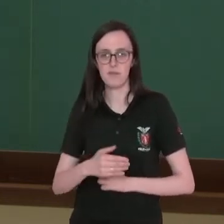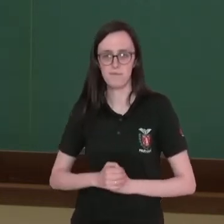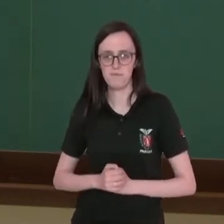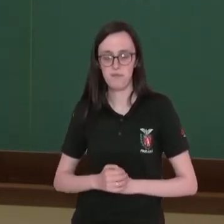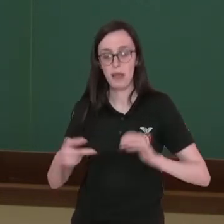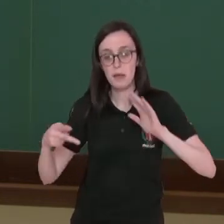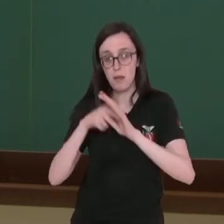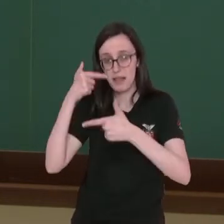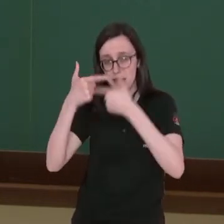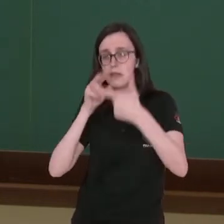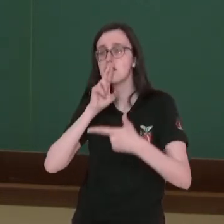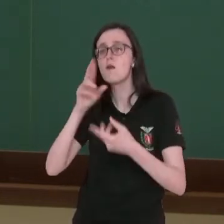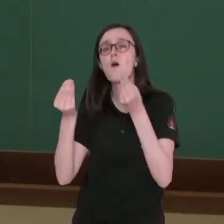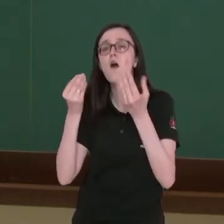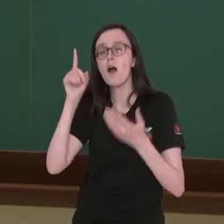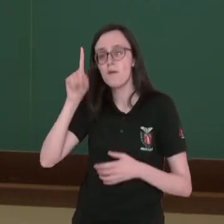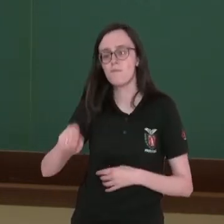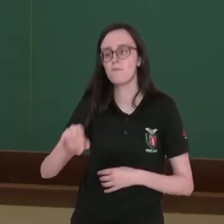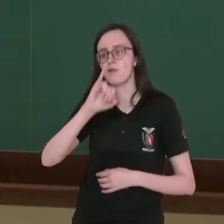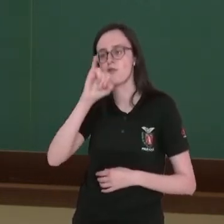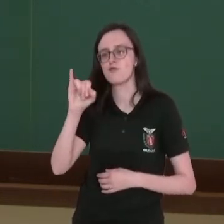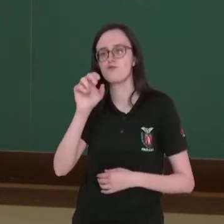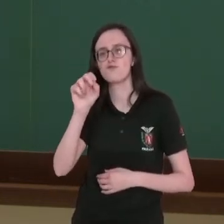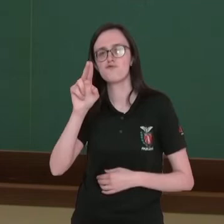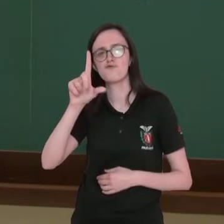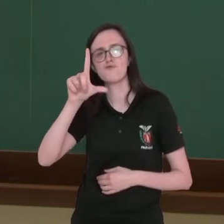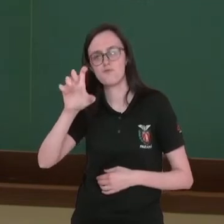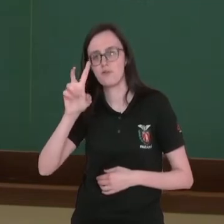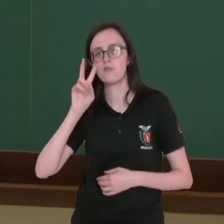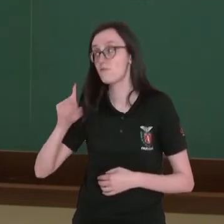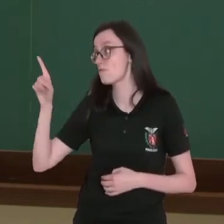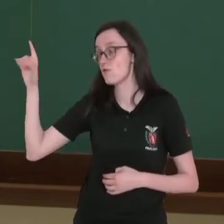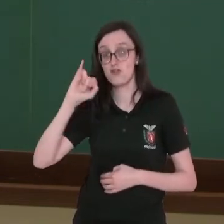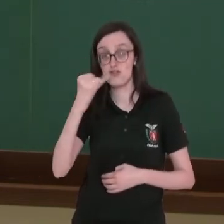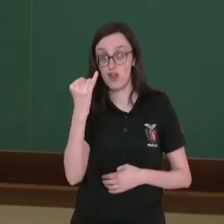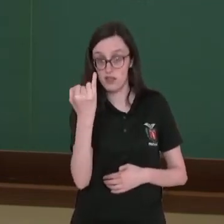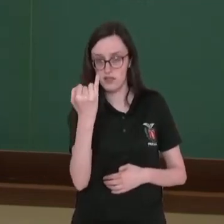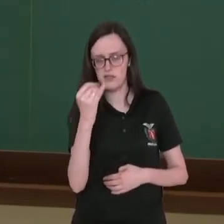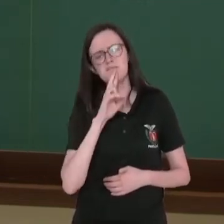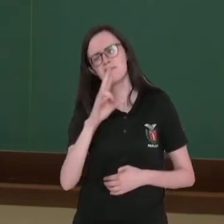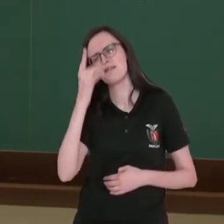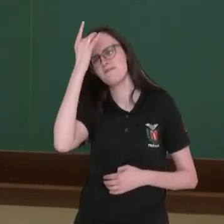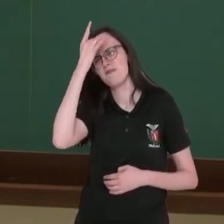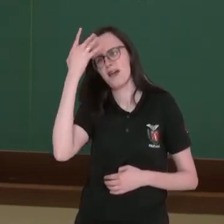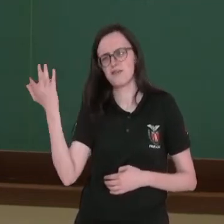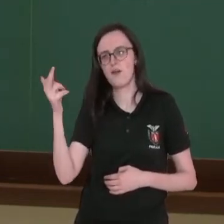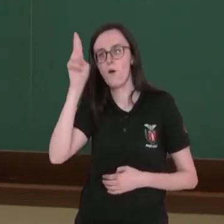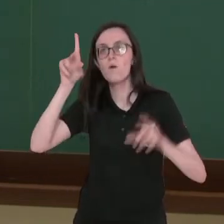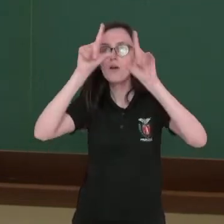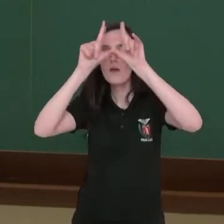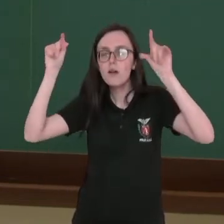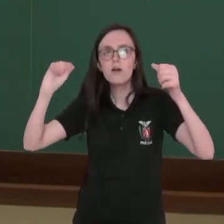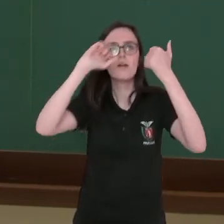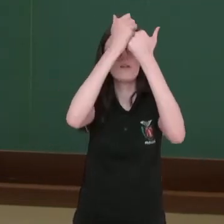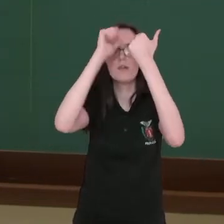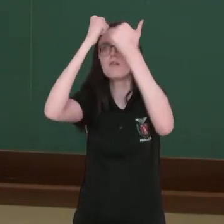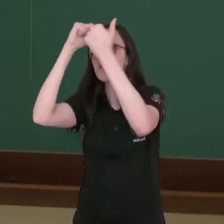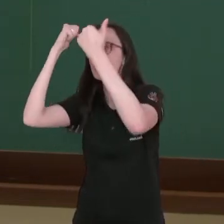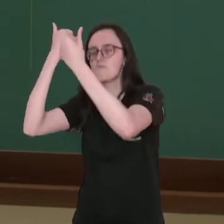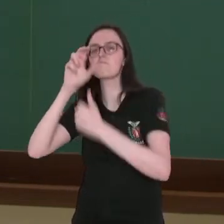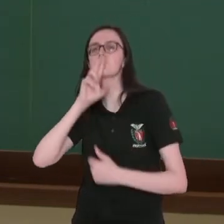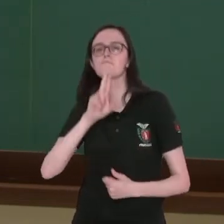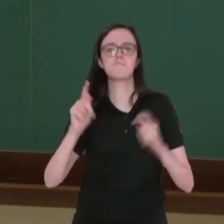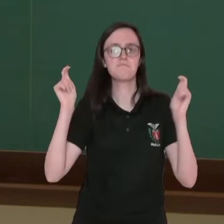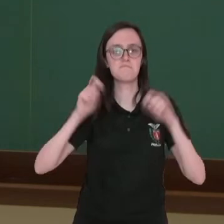medida do trabalho é o joule. Galera, um exercício fácil. A aplicação de todas as grandezas que você